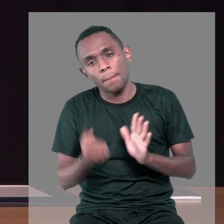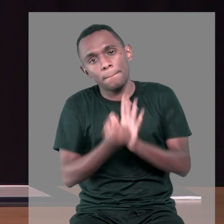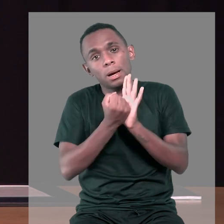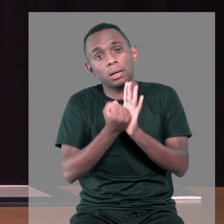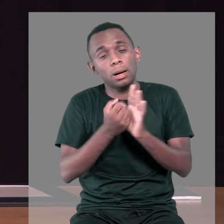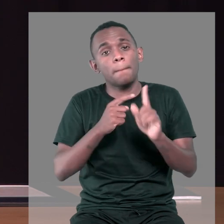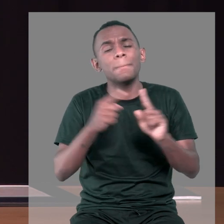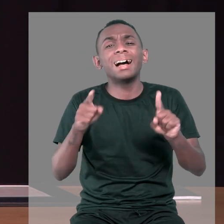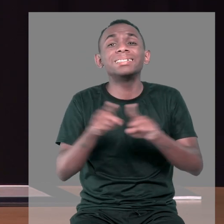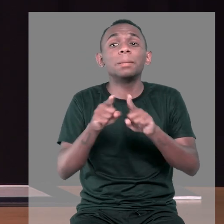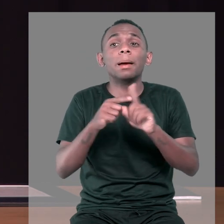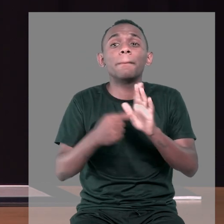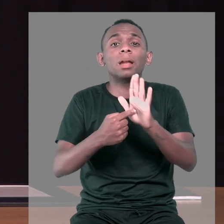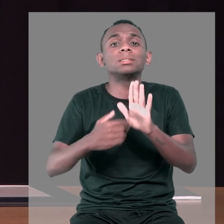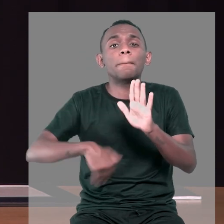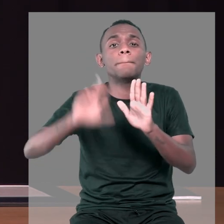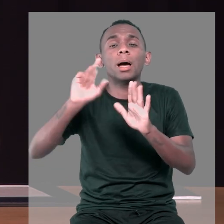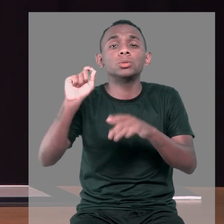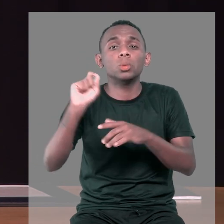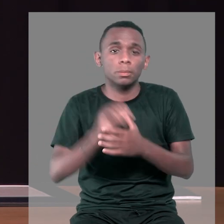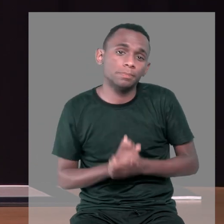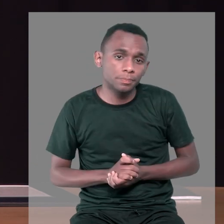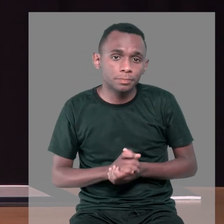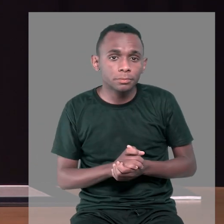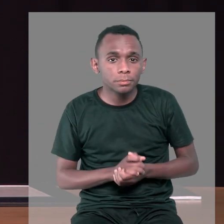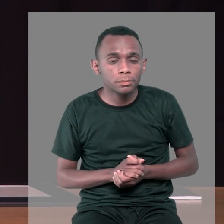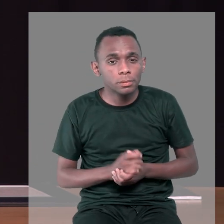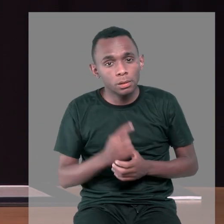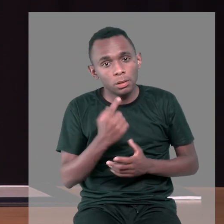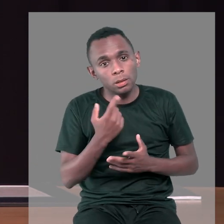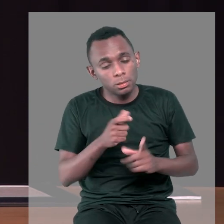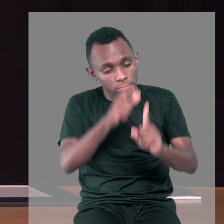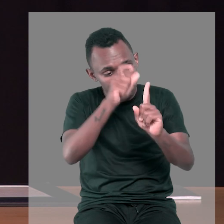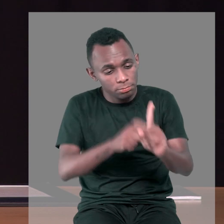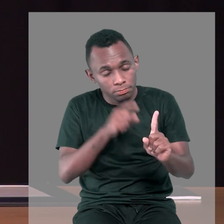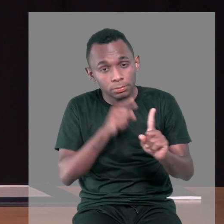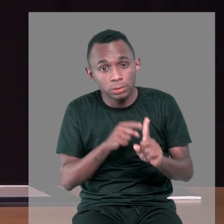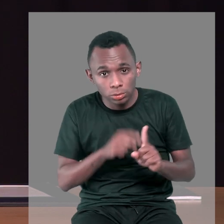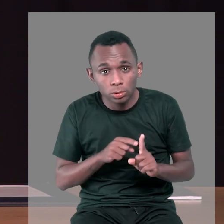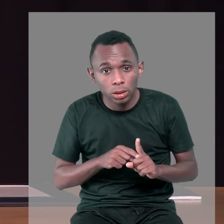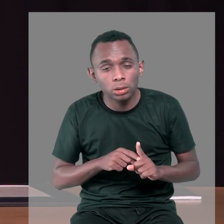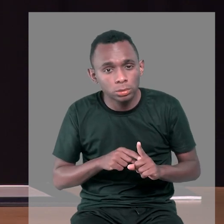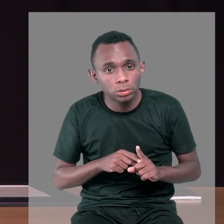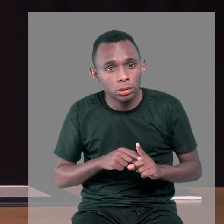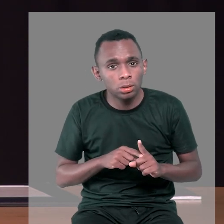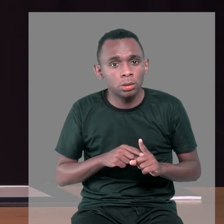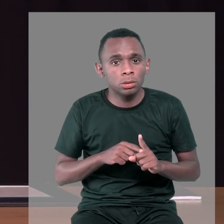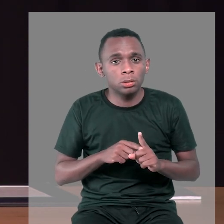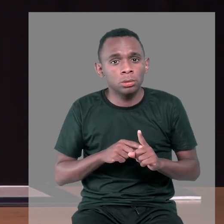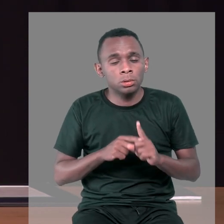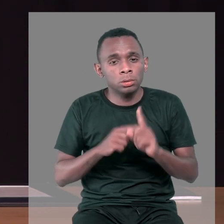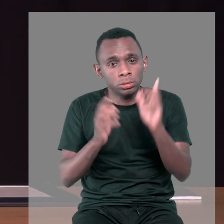um dos tipos ideais do súdito de um sistema totalitário. Eu acho que é esse o foco dela